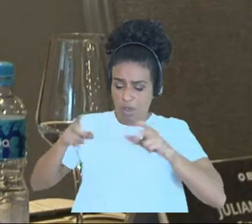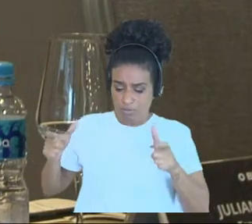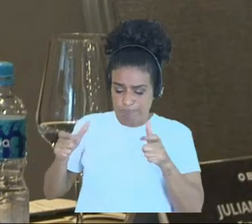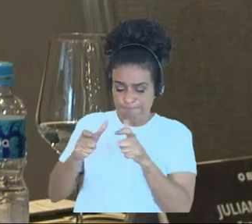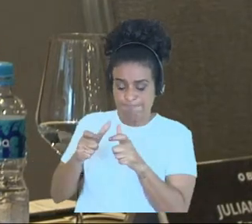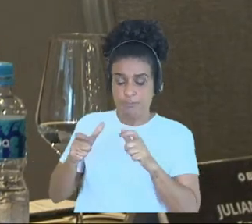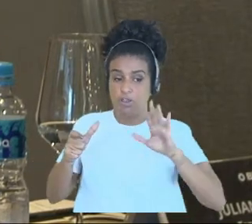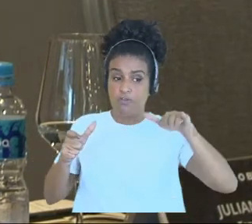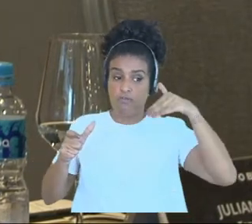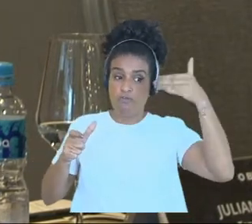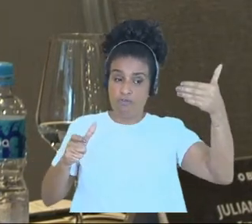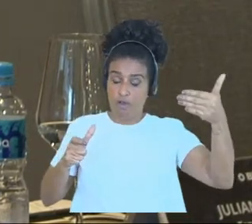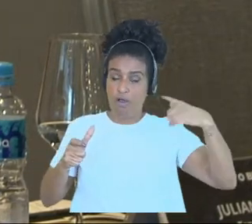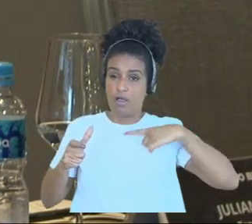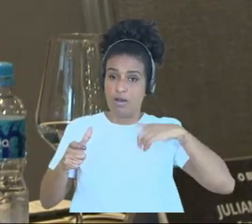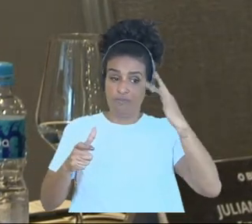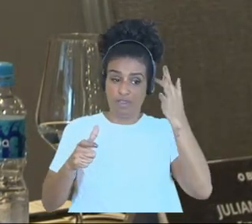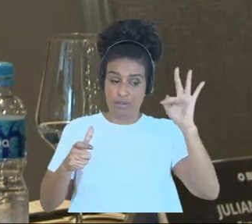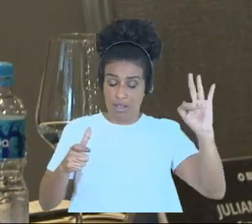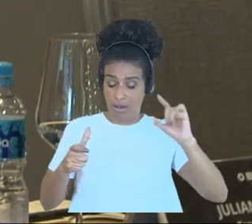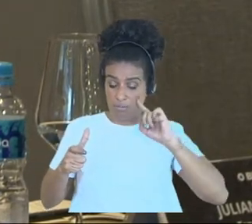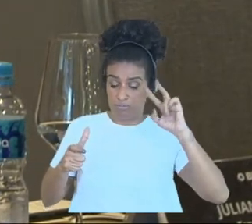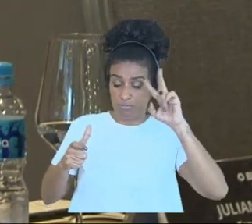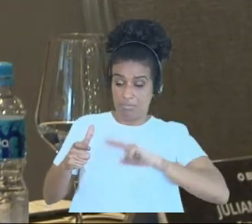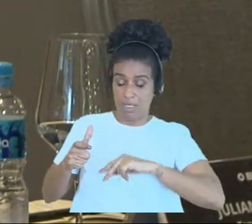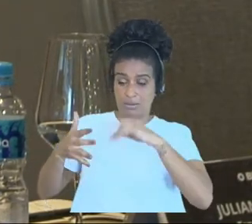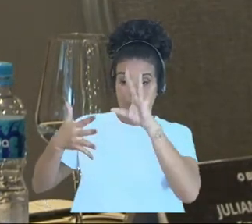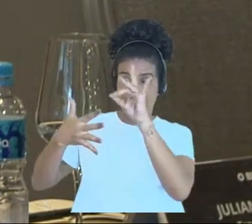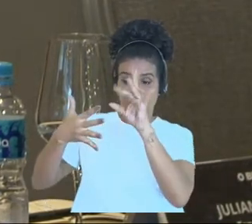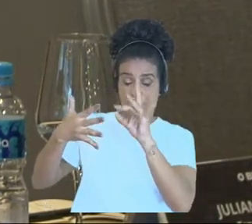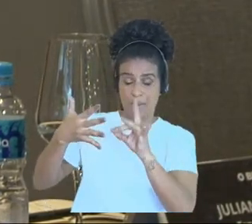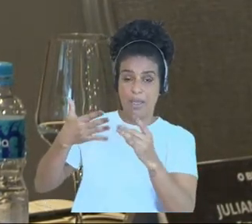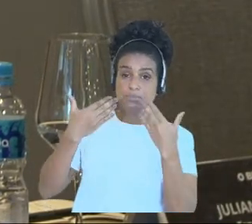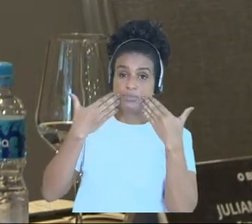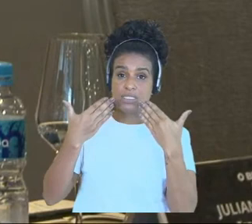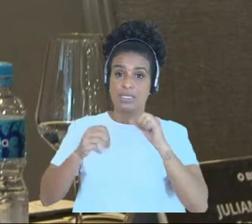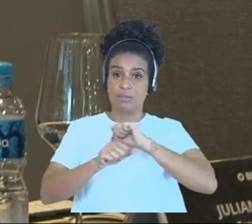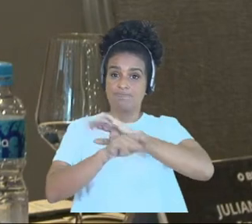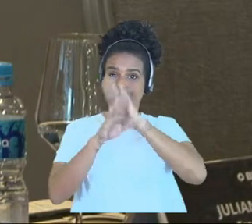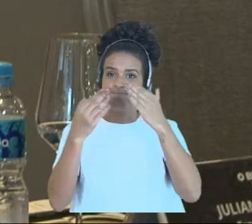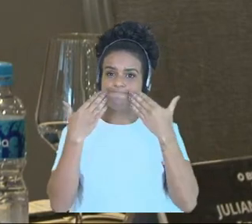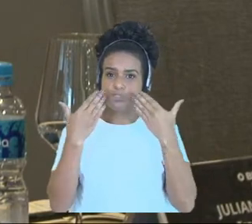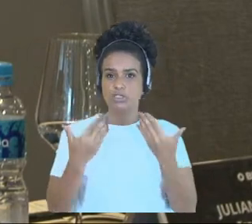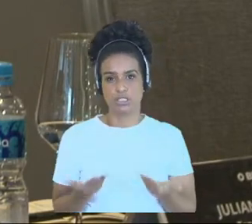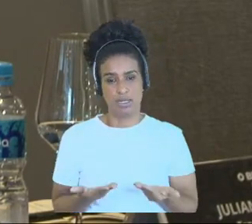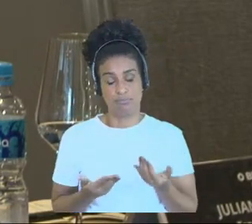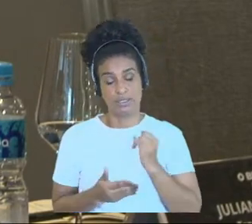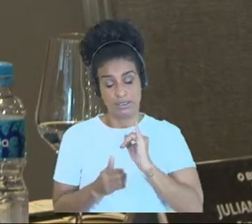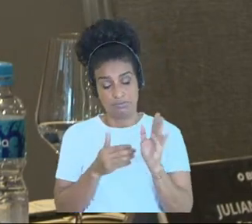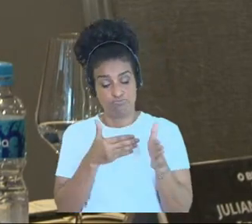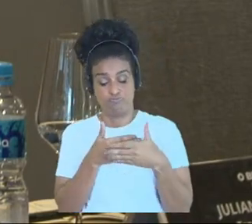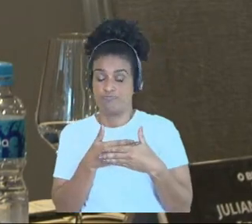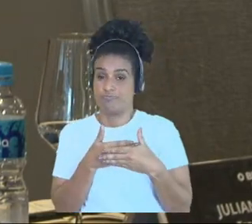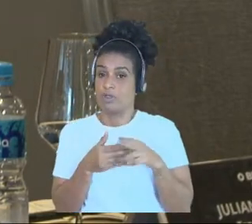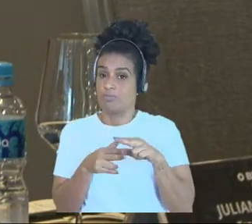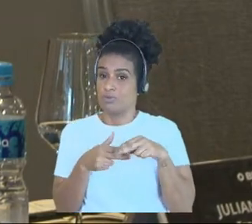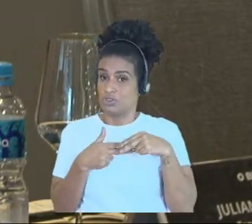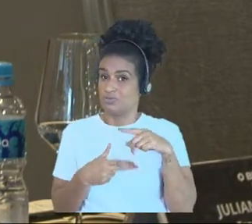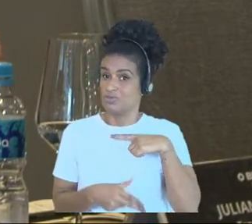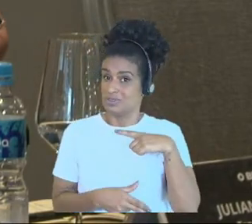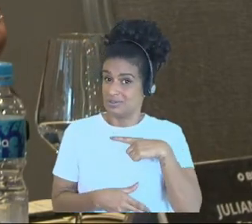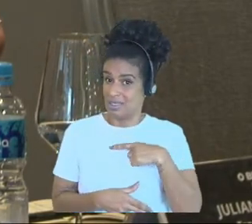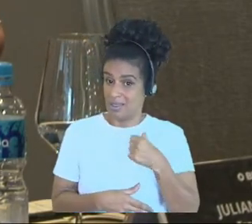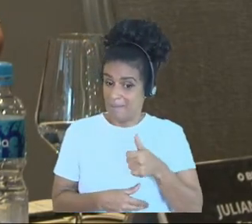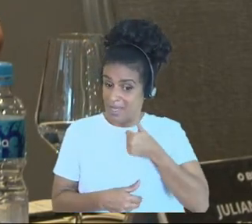da esfera federal dentro do orçamento, mas elas precisam ser feitas de forma transparente. Porque se não é transparente, tem um motivo, e ele não é o dos melhores.